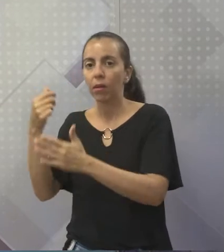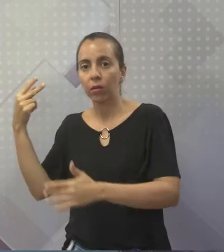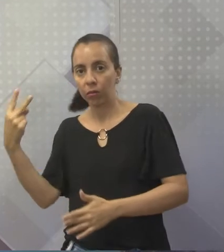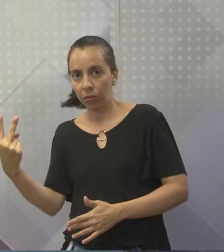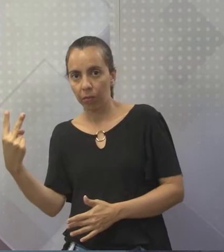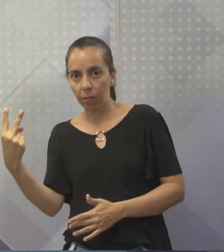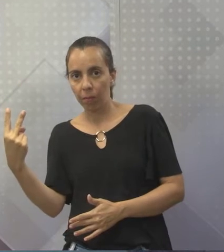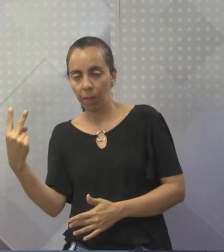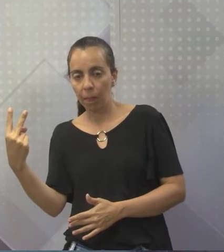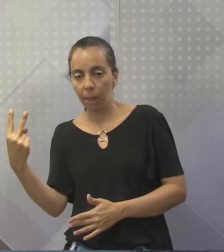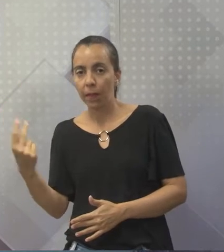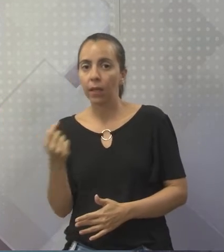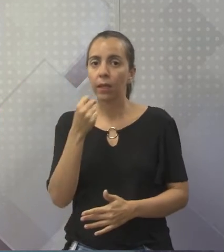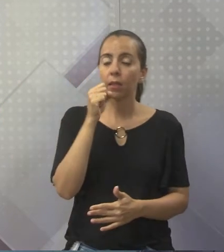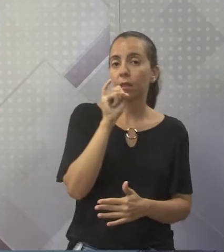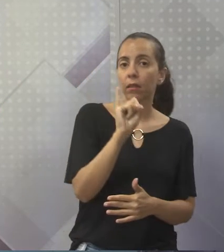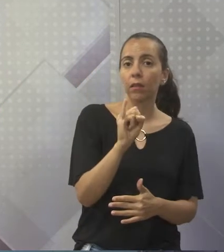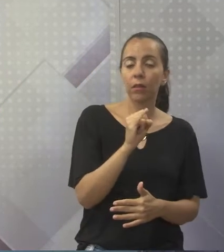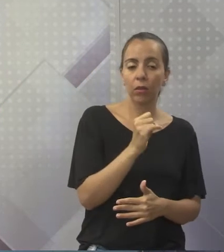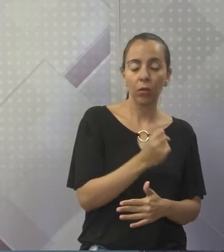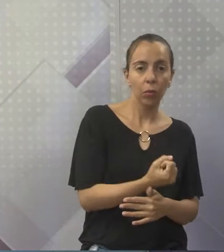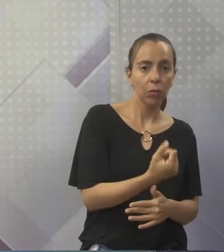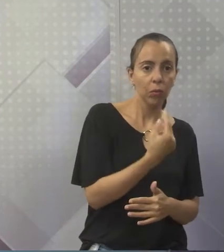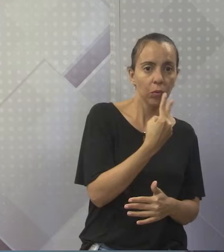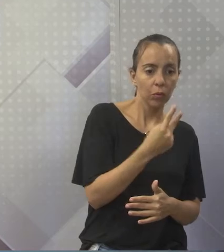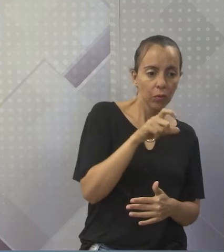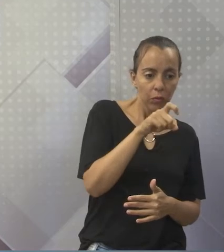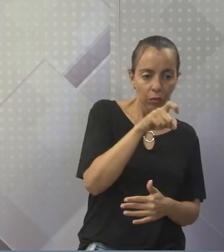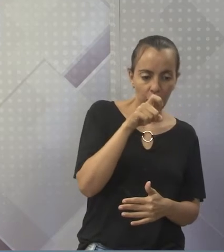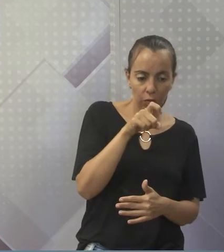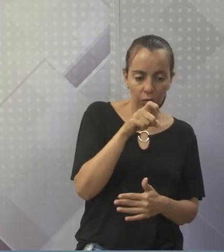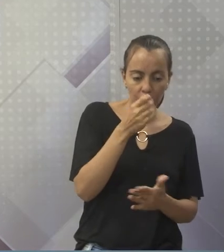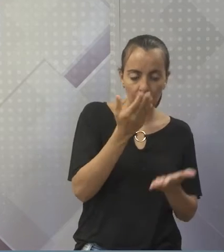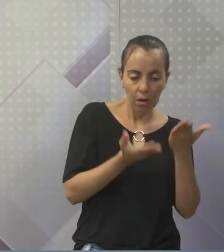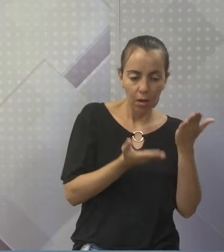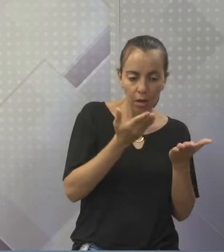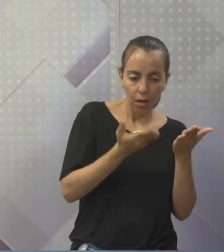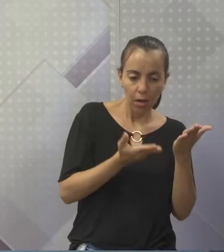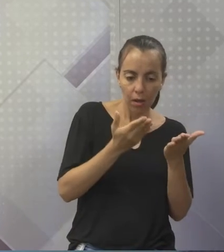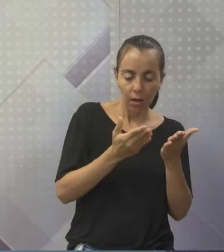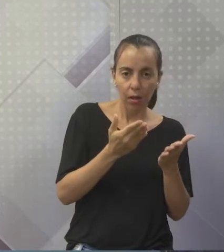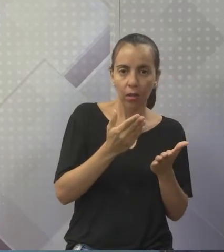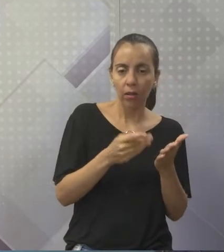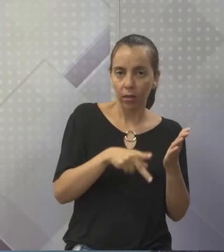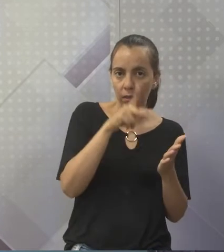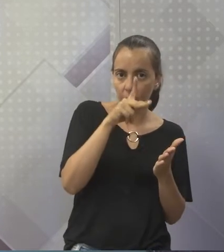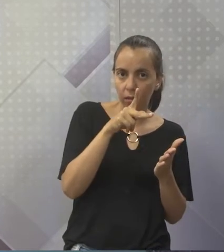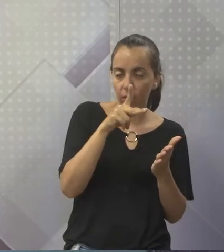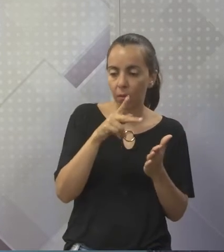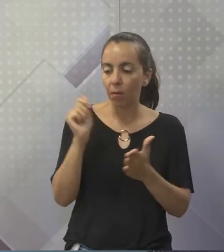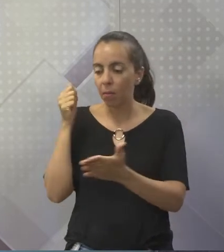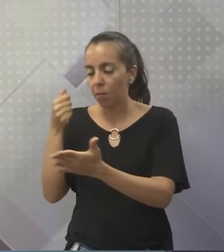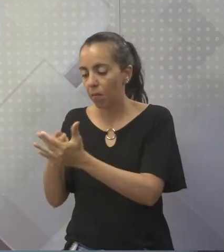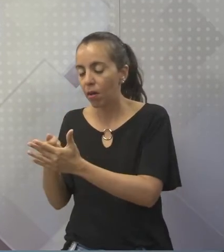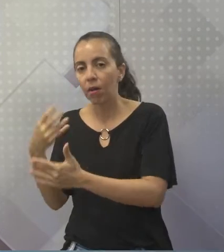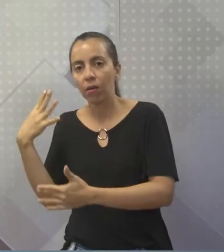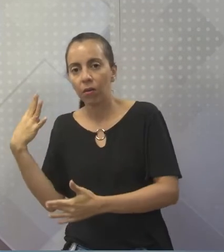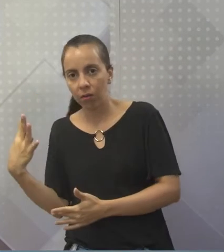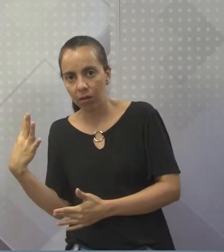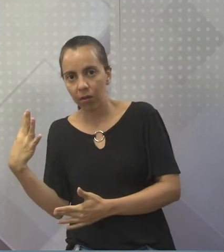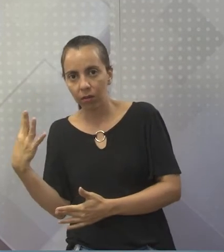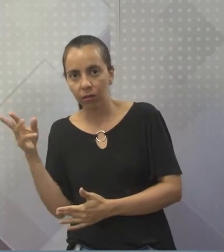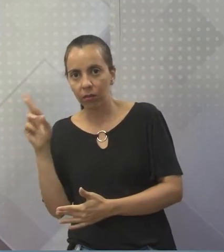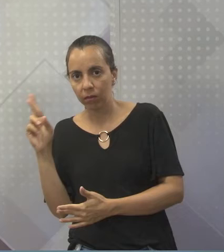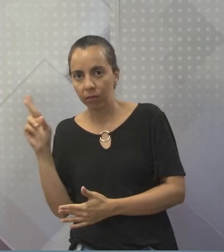levo 2x, 2 quilos de batata, eu pago 4. Se eu levo 3x, eu